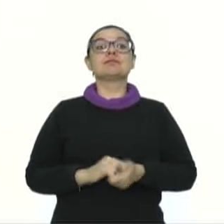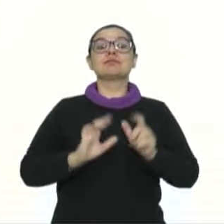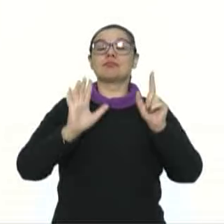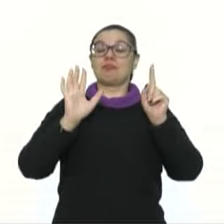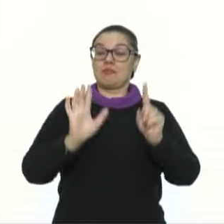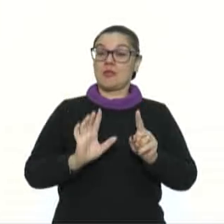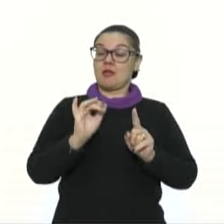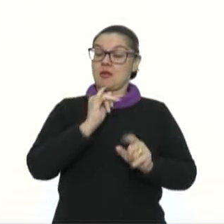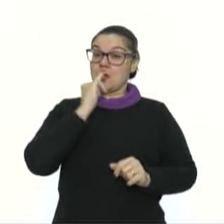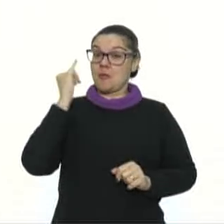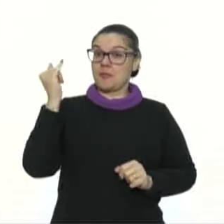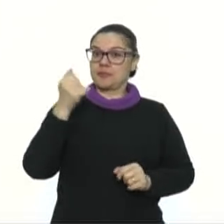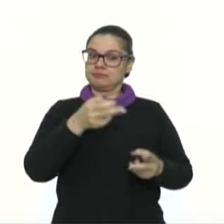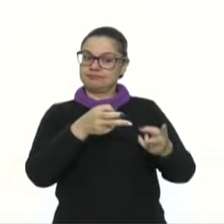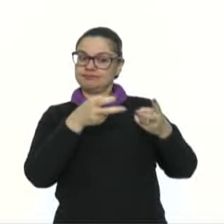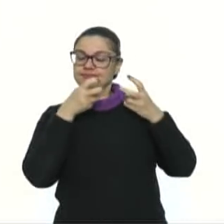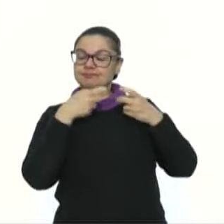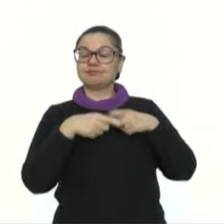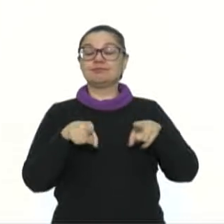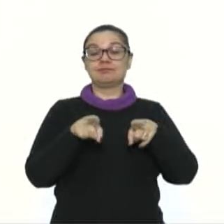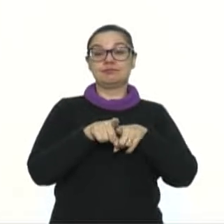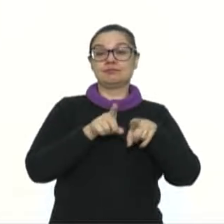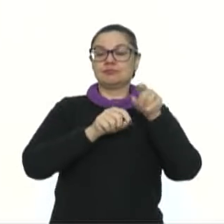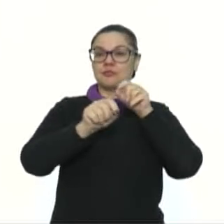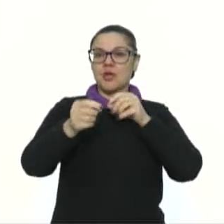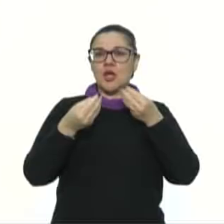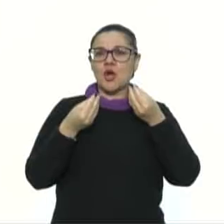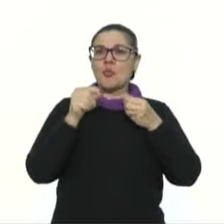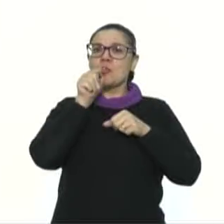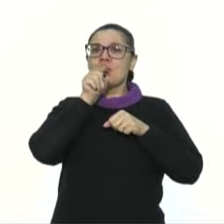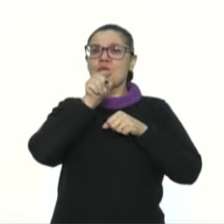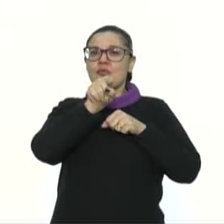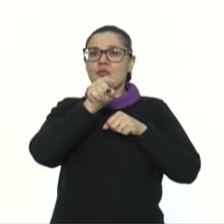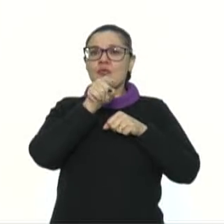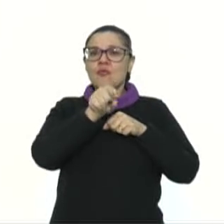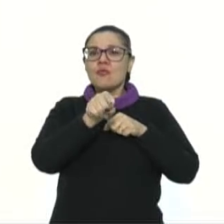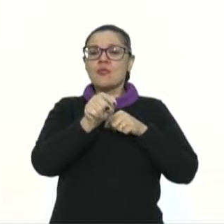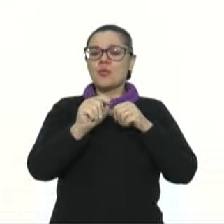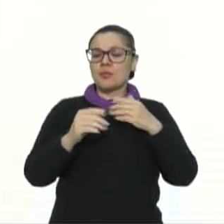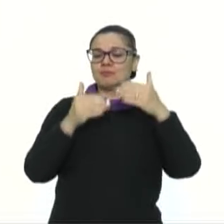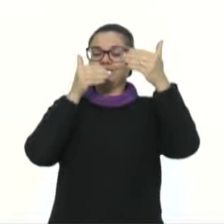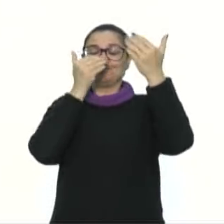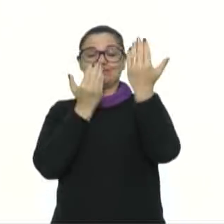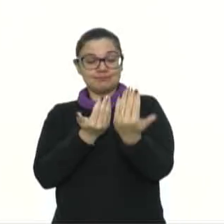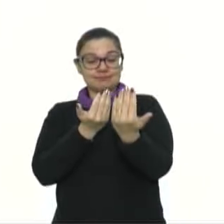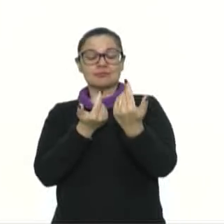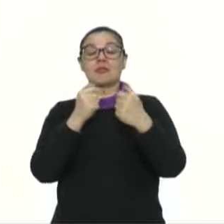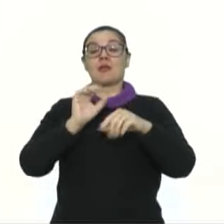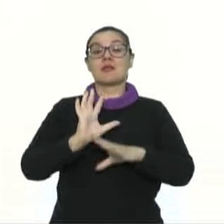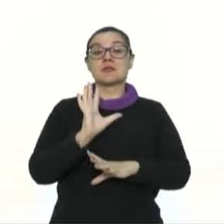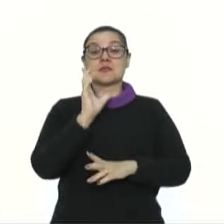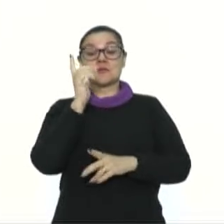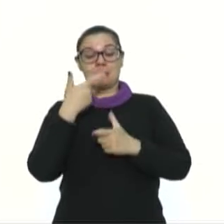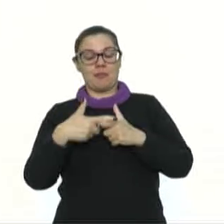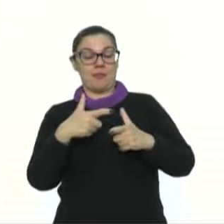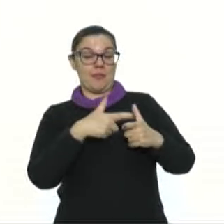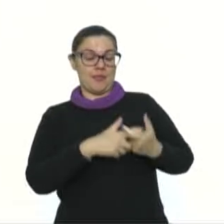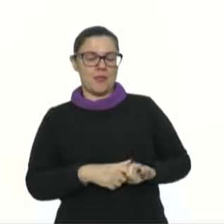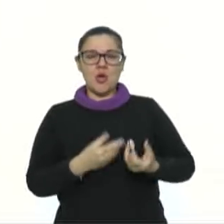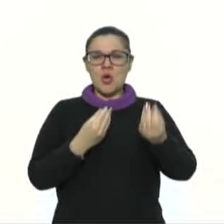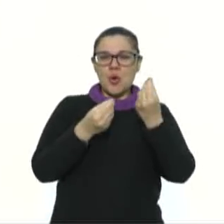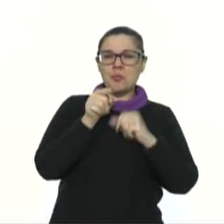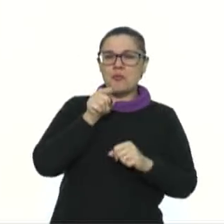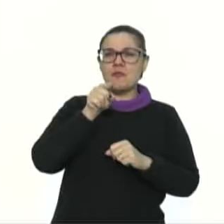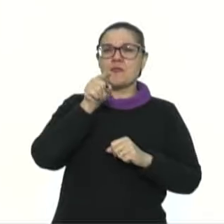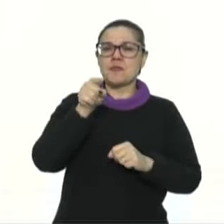É importante observar, portanto, como você tem encarado esses momentos, como você